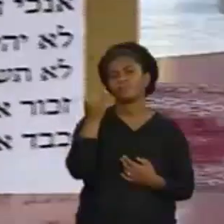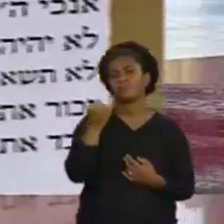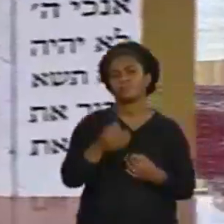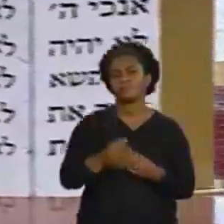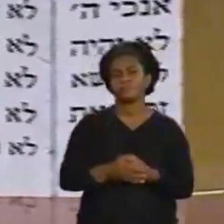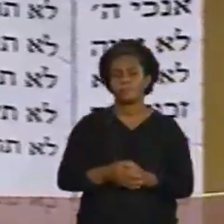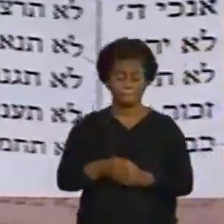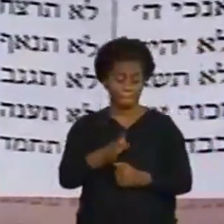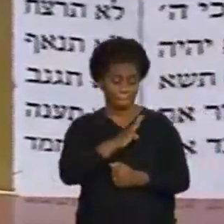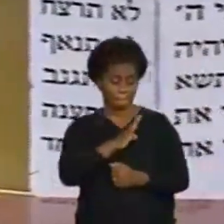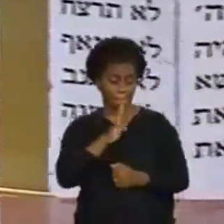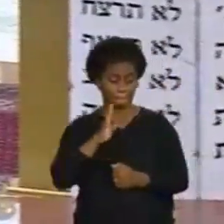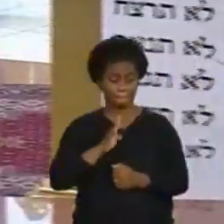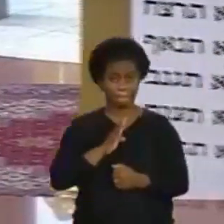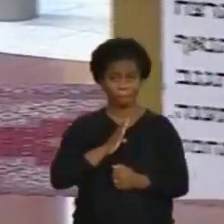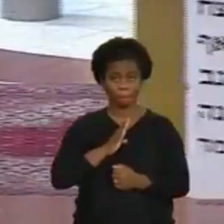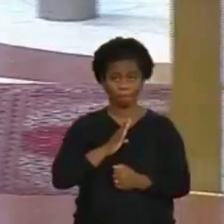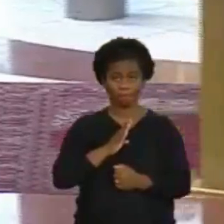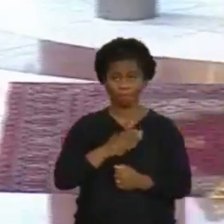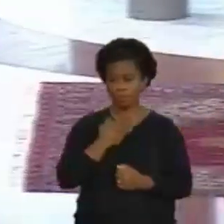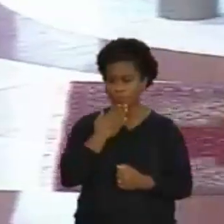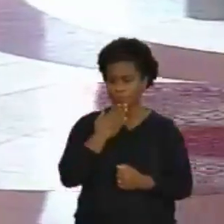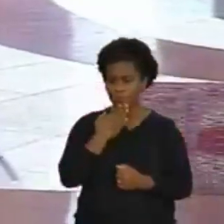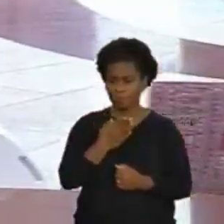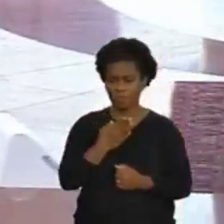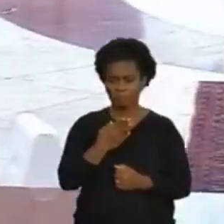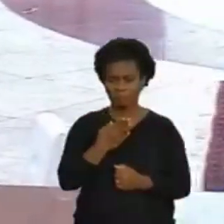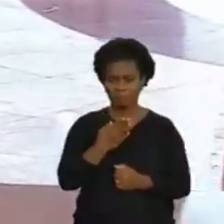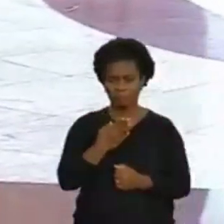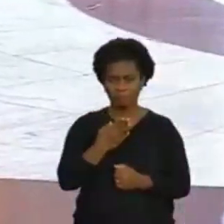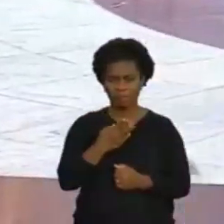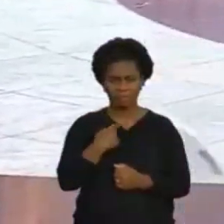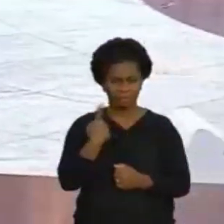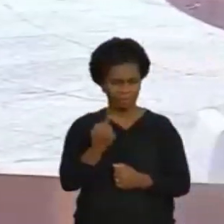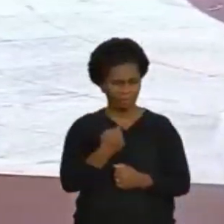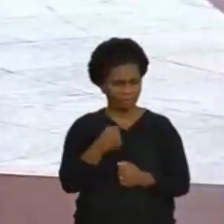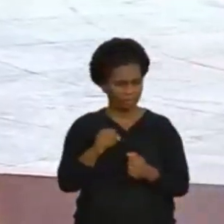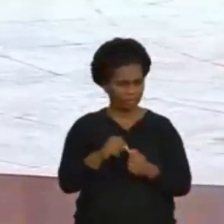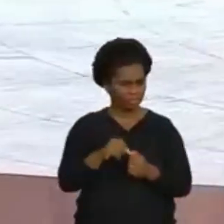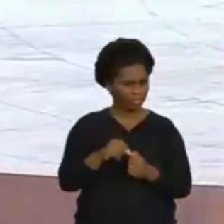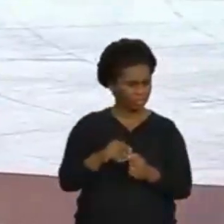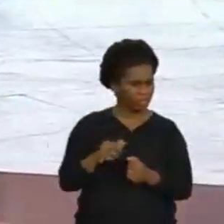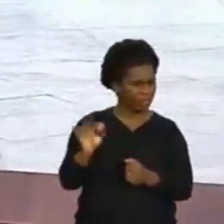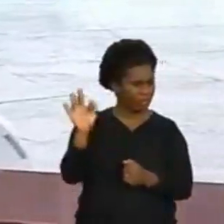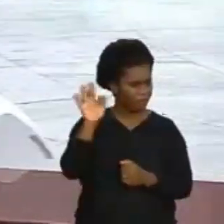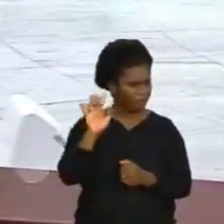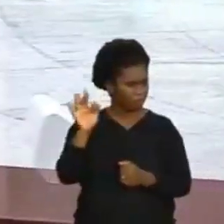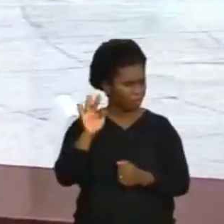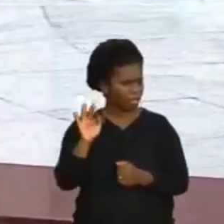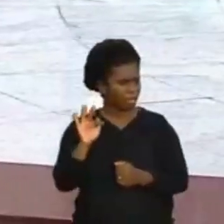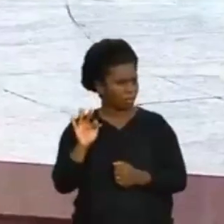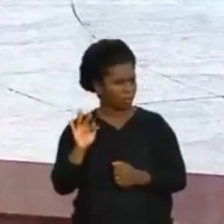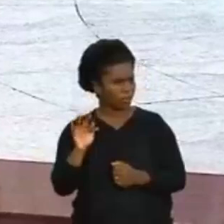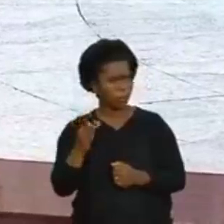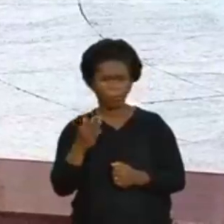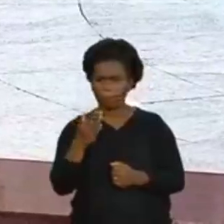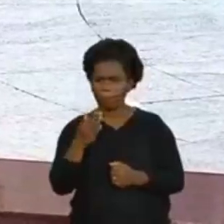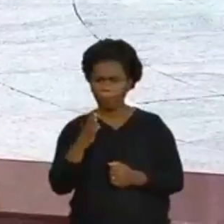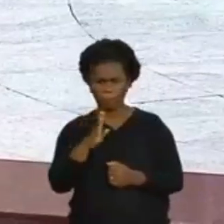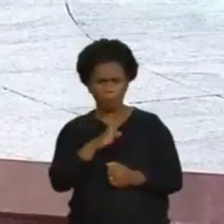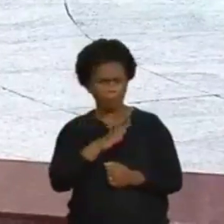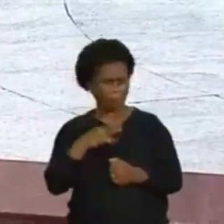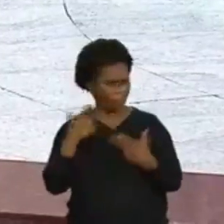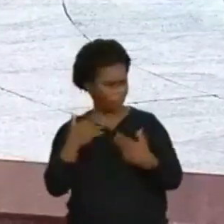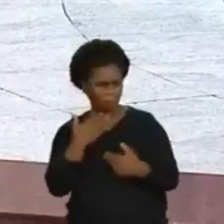O bispo, ele não pede para nós fazermos faculdade. Oh, eu quero os pastores da Igreja Universal,